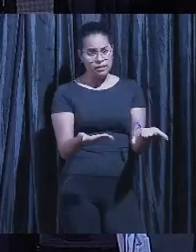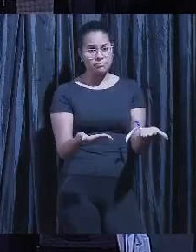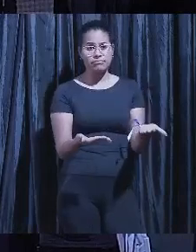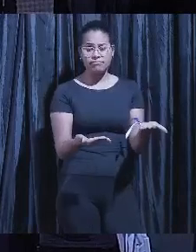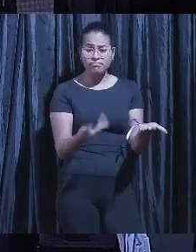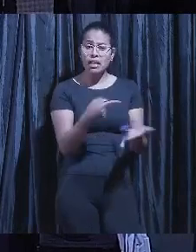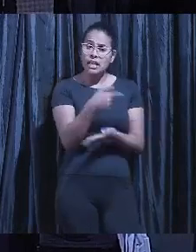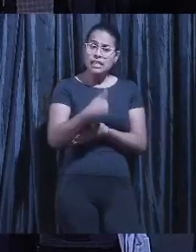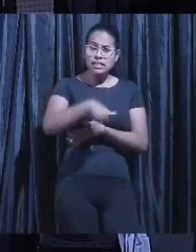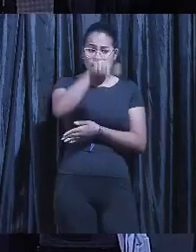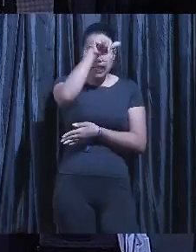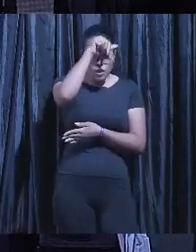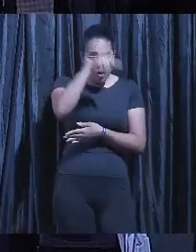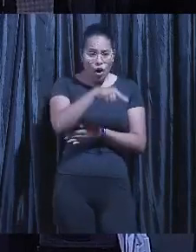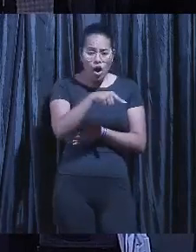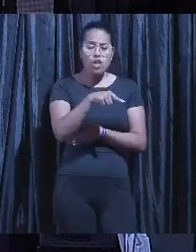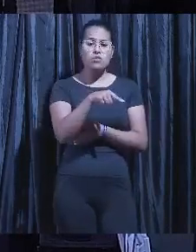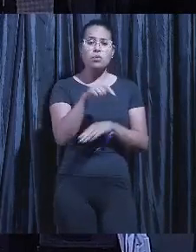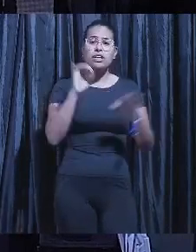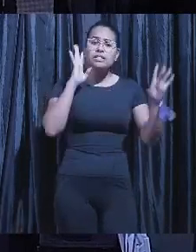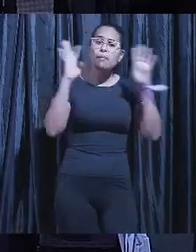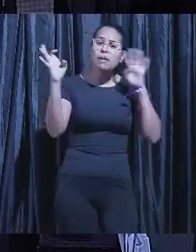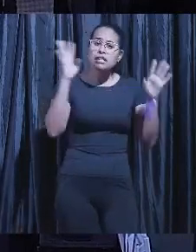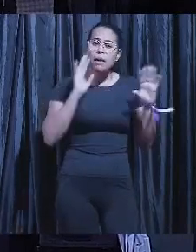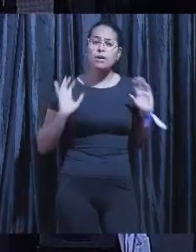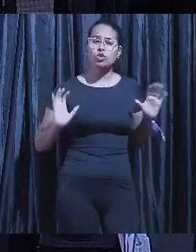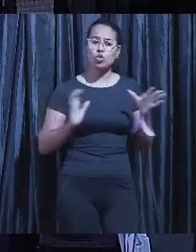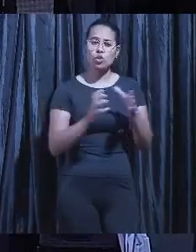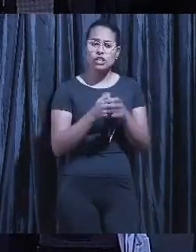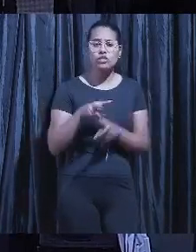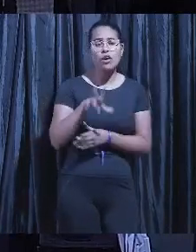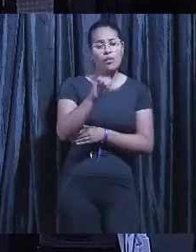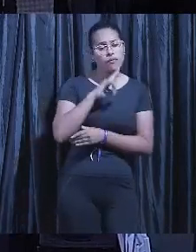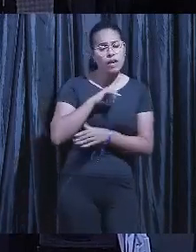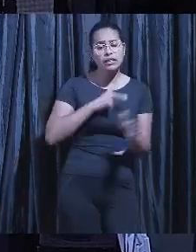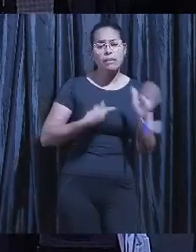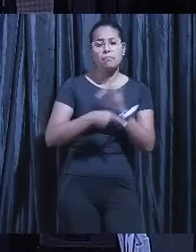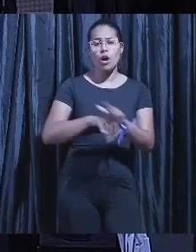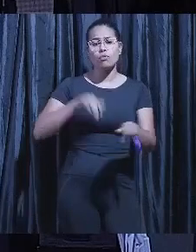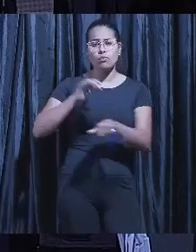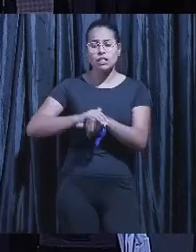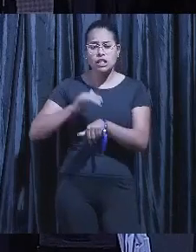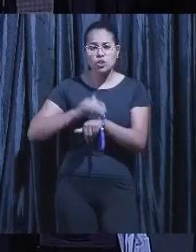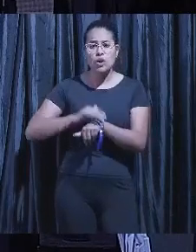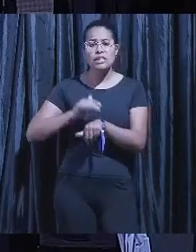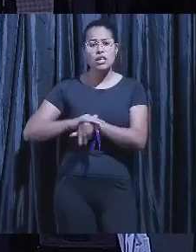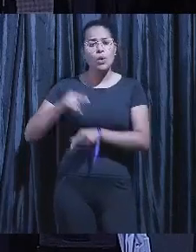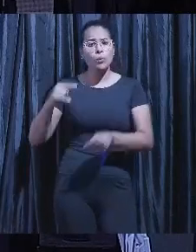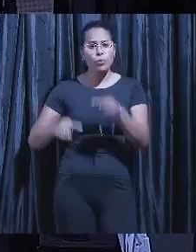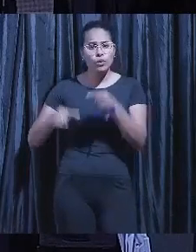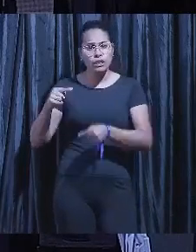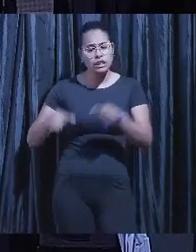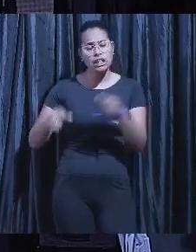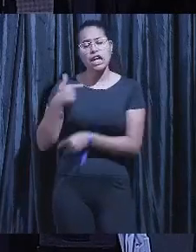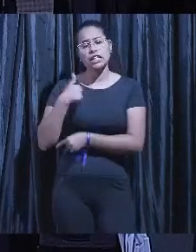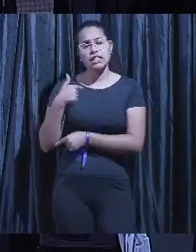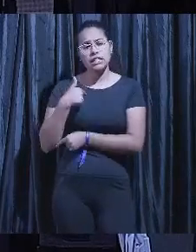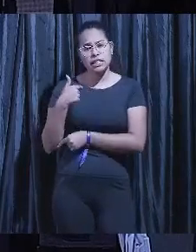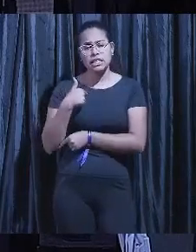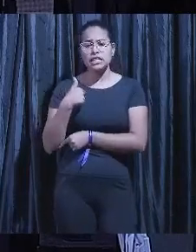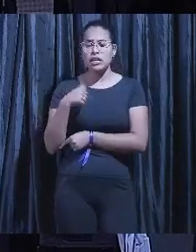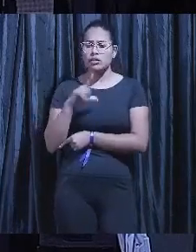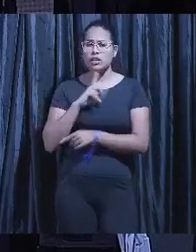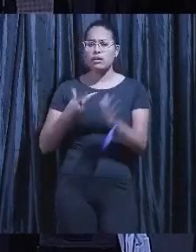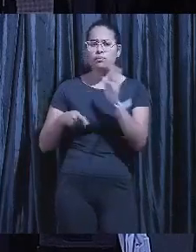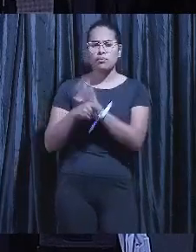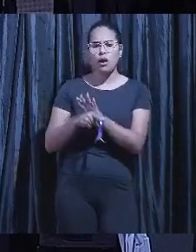estereótipo e pensamento coletivo vai trazer uma situação política, que é um exemplo que eu vou trazer, que a gente chama de caso